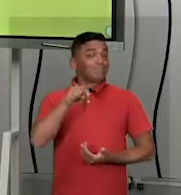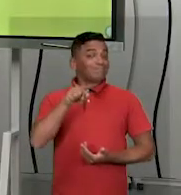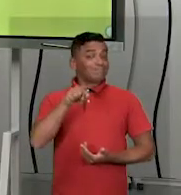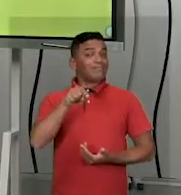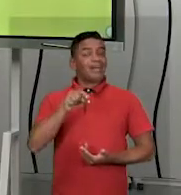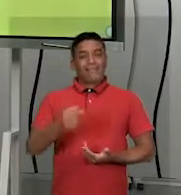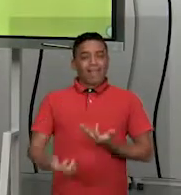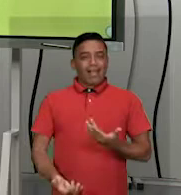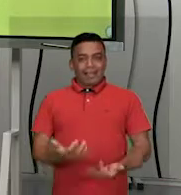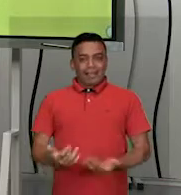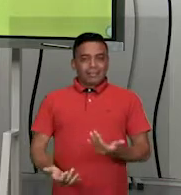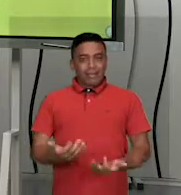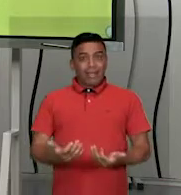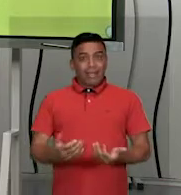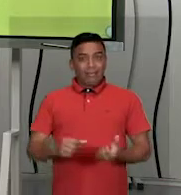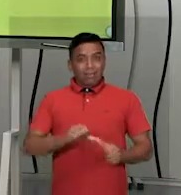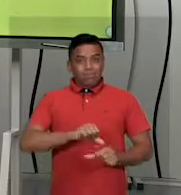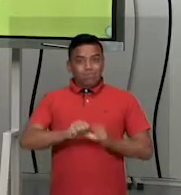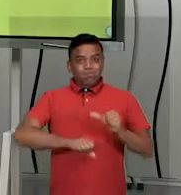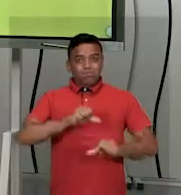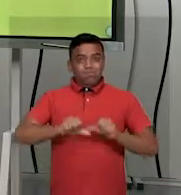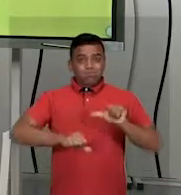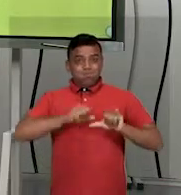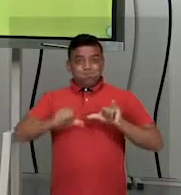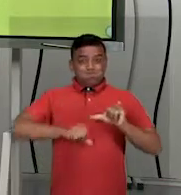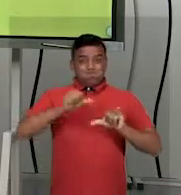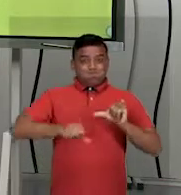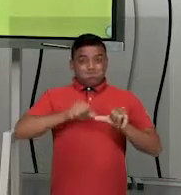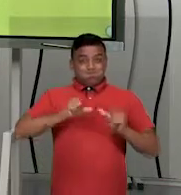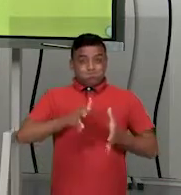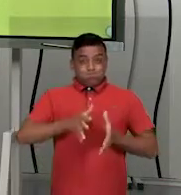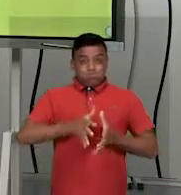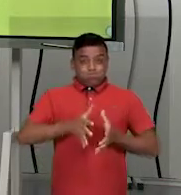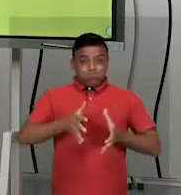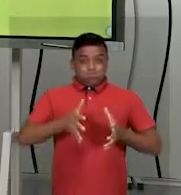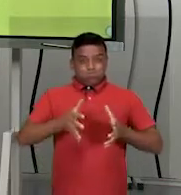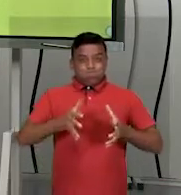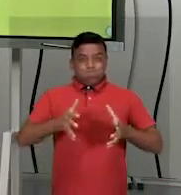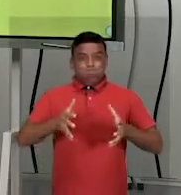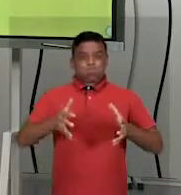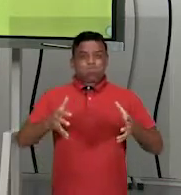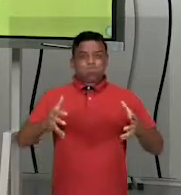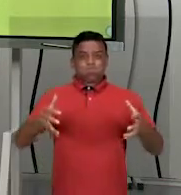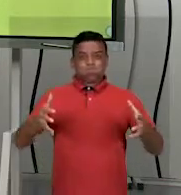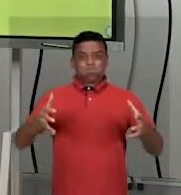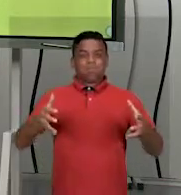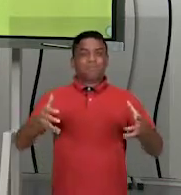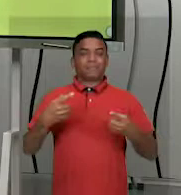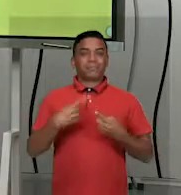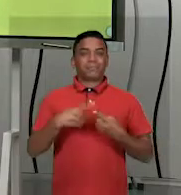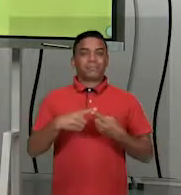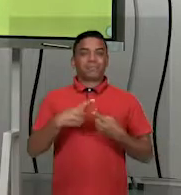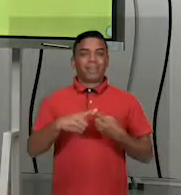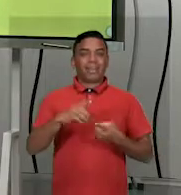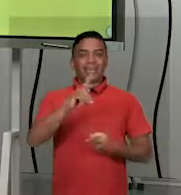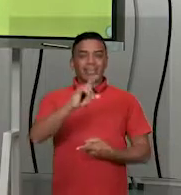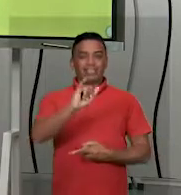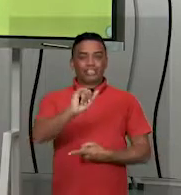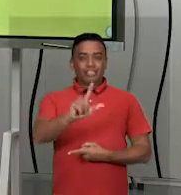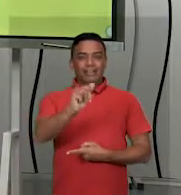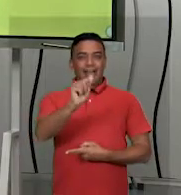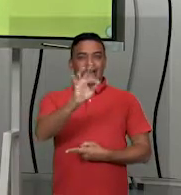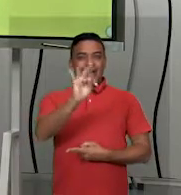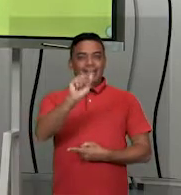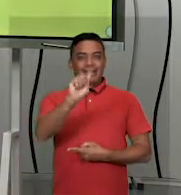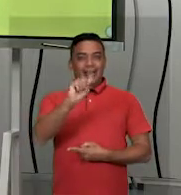fiz, ele vai sofrer uma expansão. Essa expansão se dá pelo fato dele dilatar durante o seu